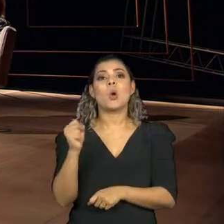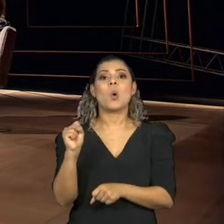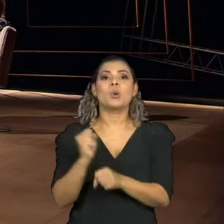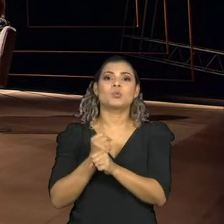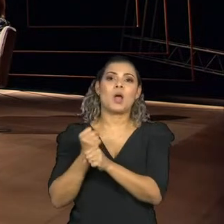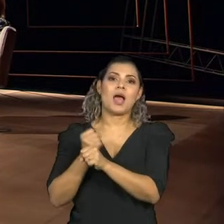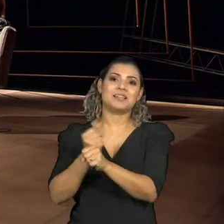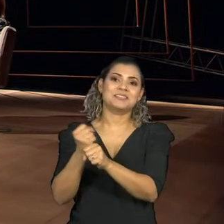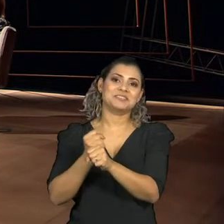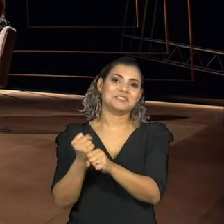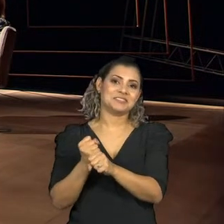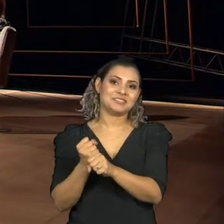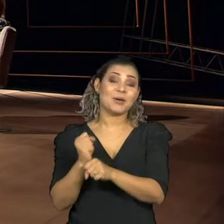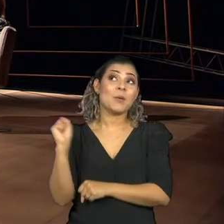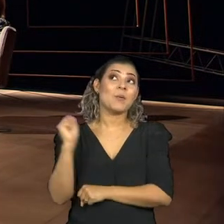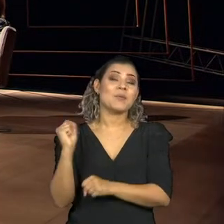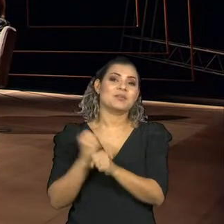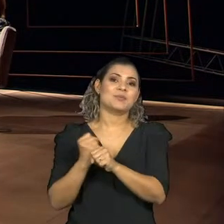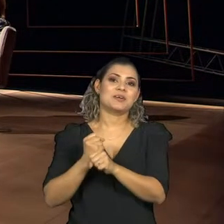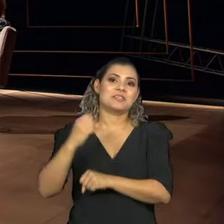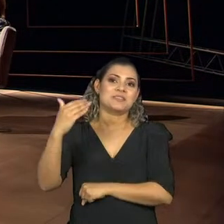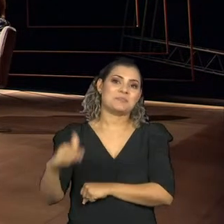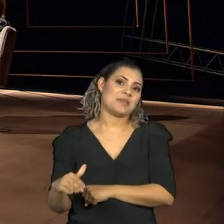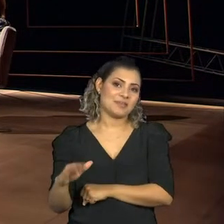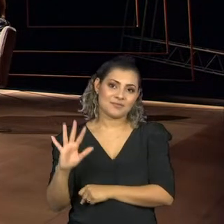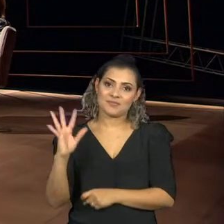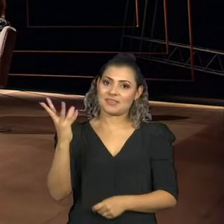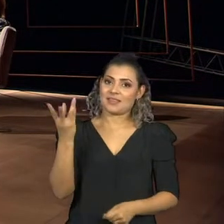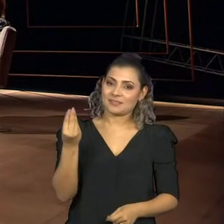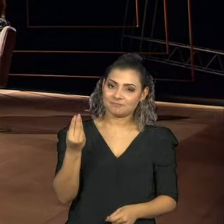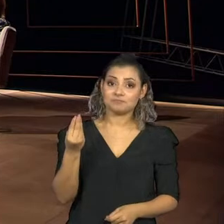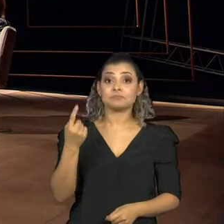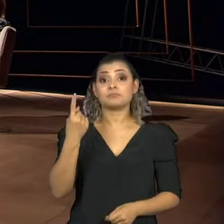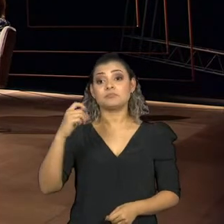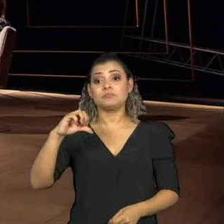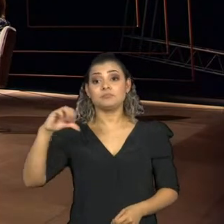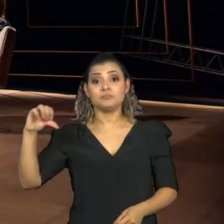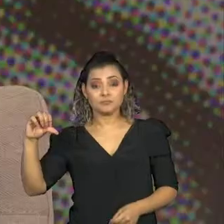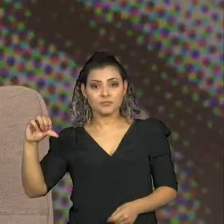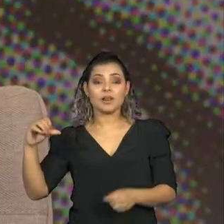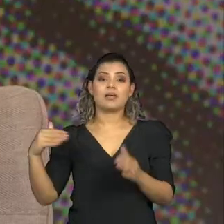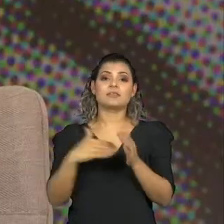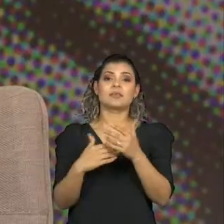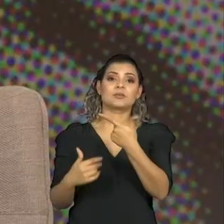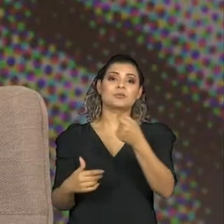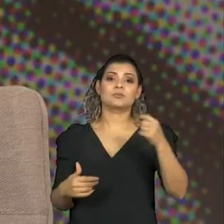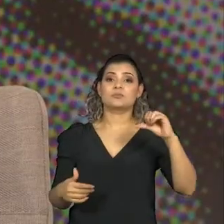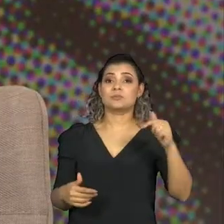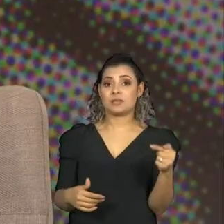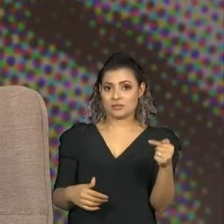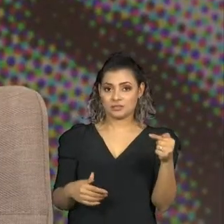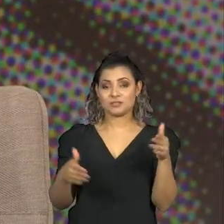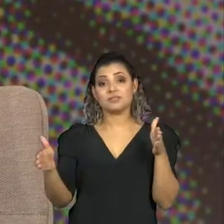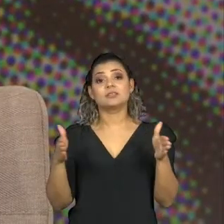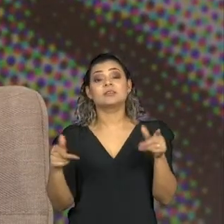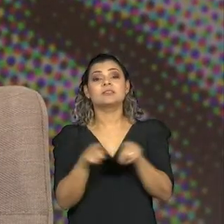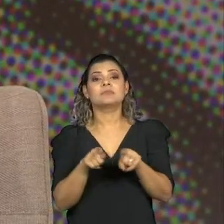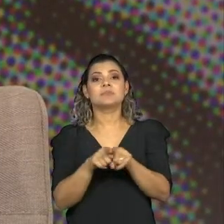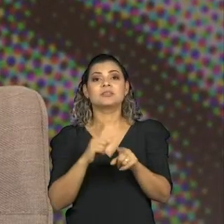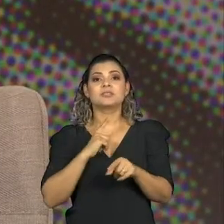anos. Ficamos 8 anos e meio, na verdade, foi de 99 a 2007. E uma época que estava em cartaz o